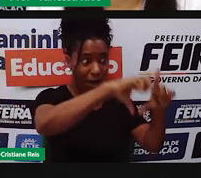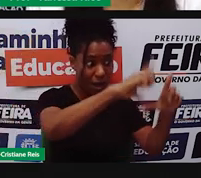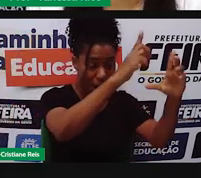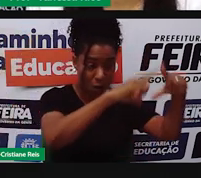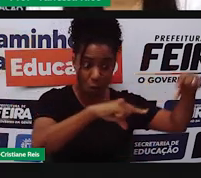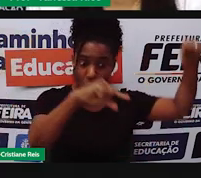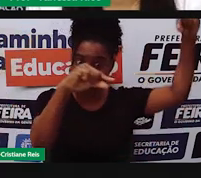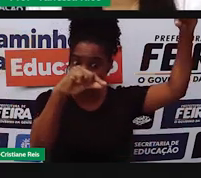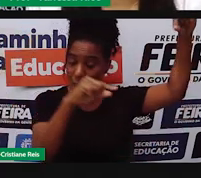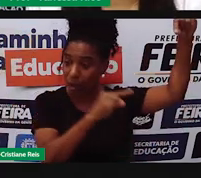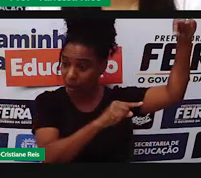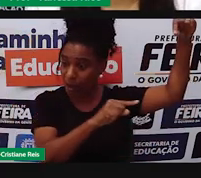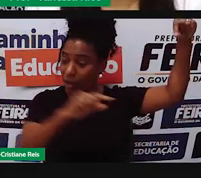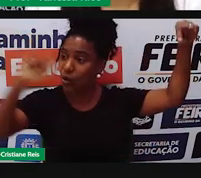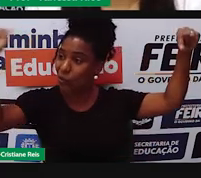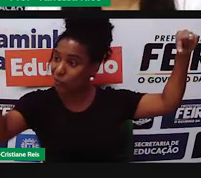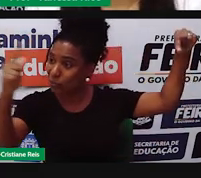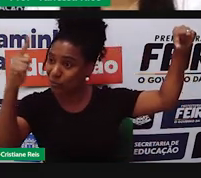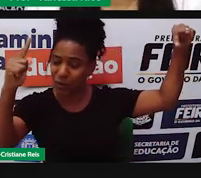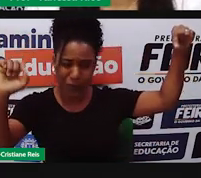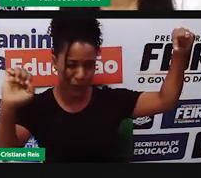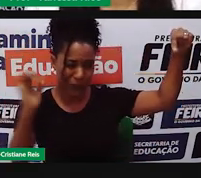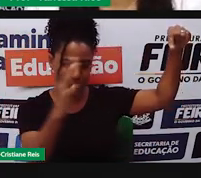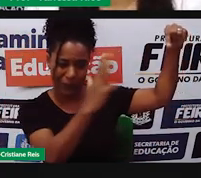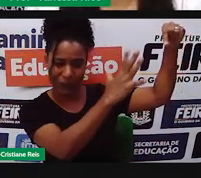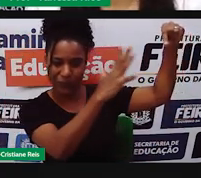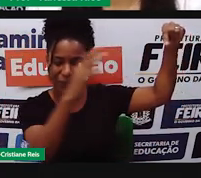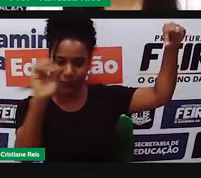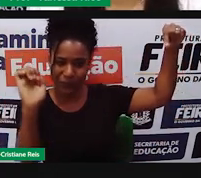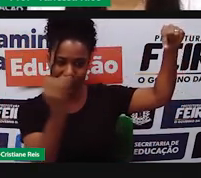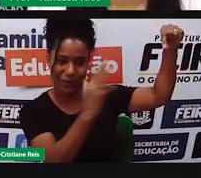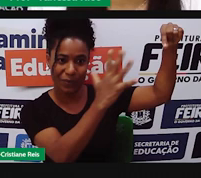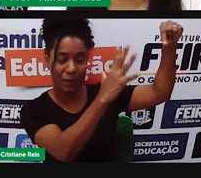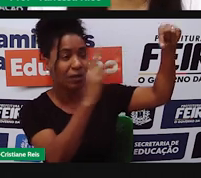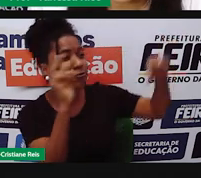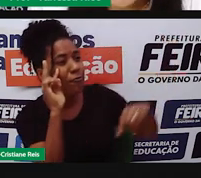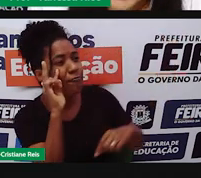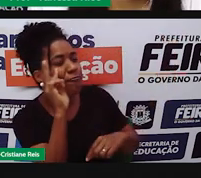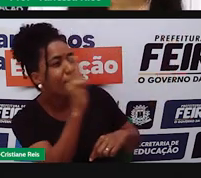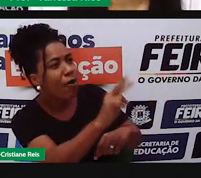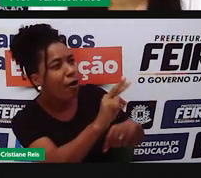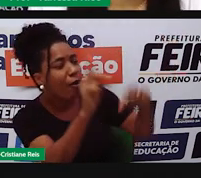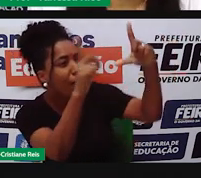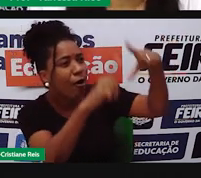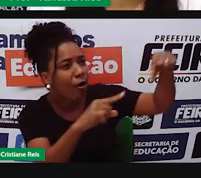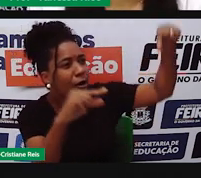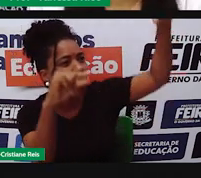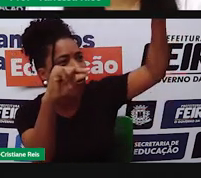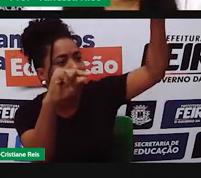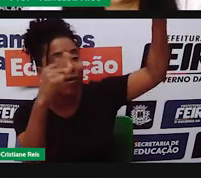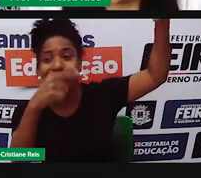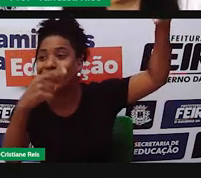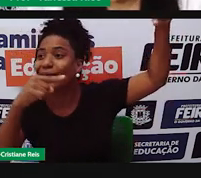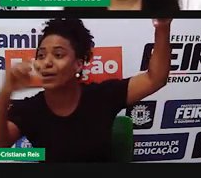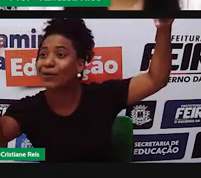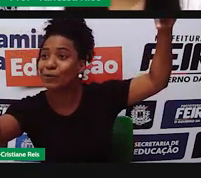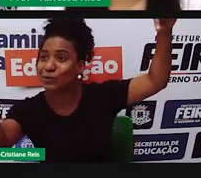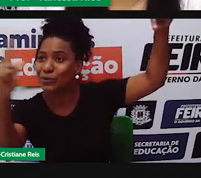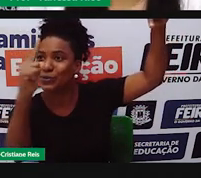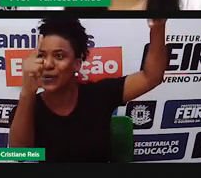a luz do sol. Então, a gente consegue visualizar a lua por conta do